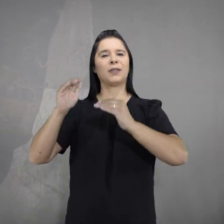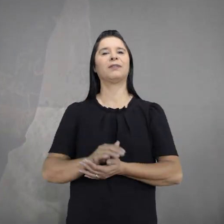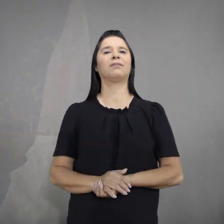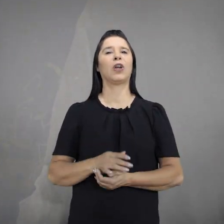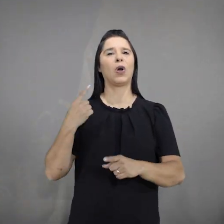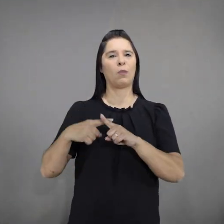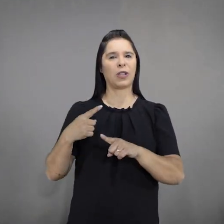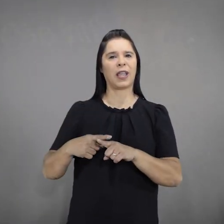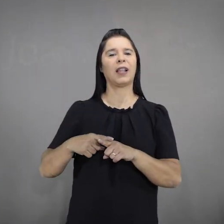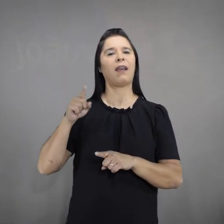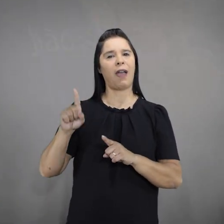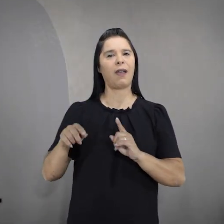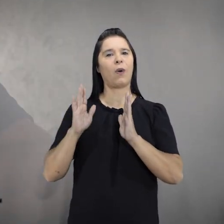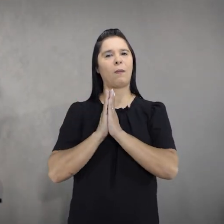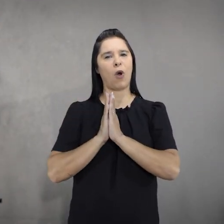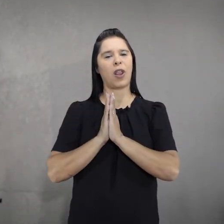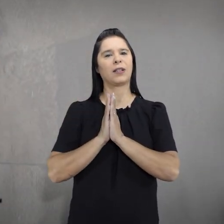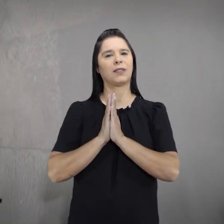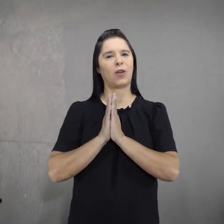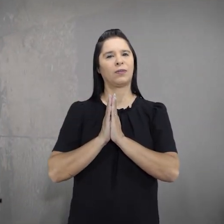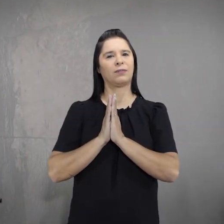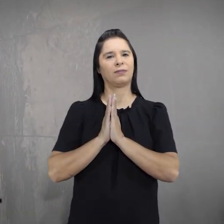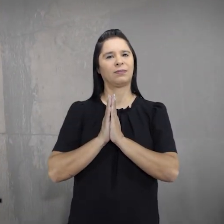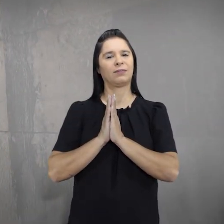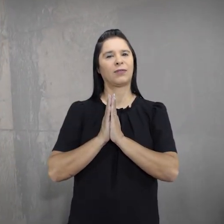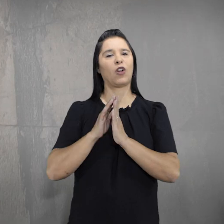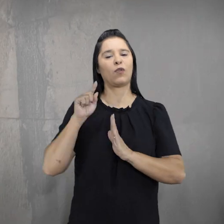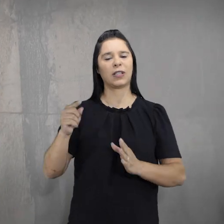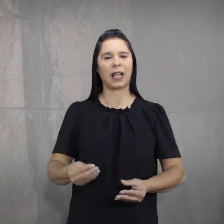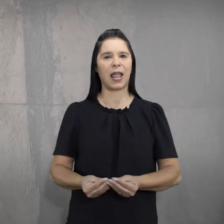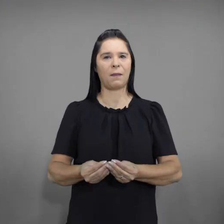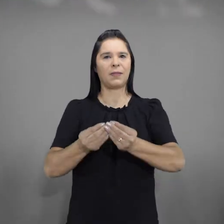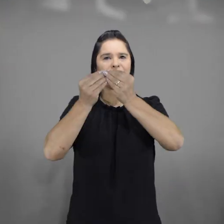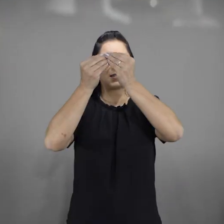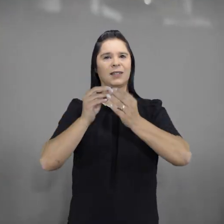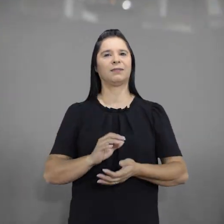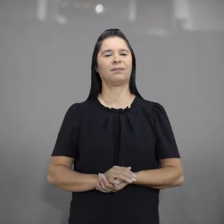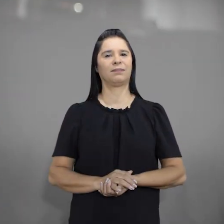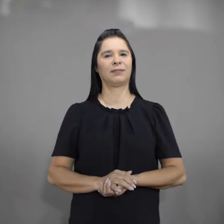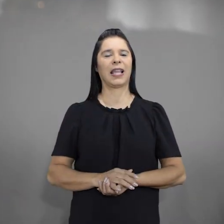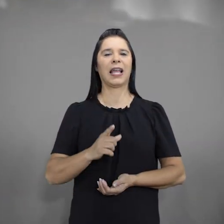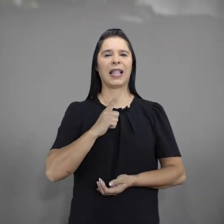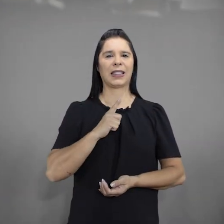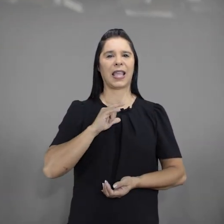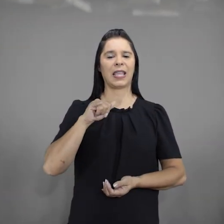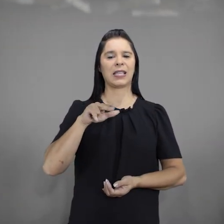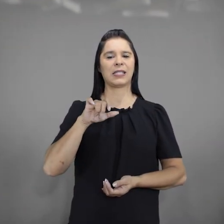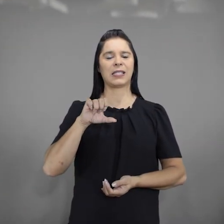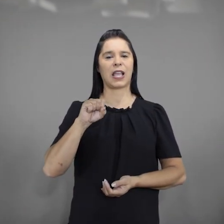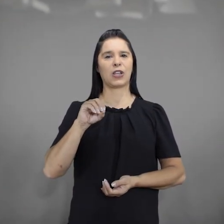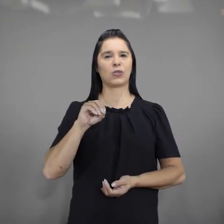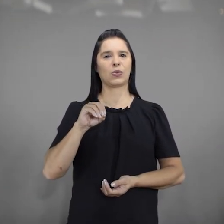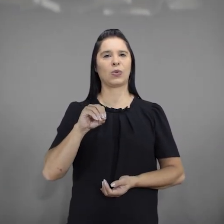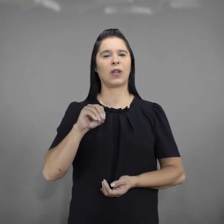é considerado também uma oração, né? Que, vamos supor, você está na missa lá, aí tem um incenso,